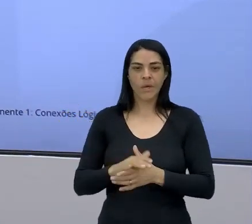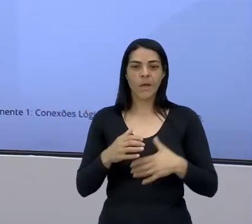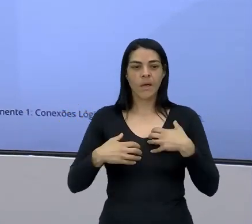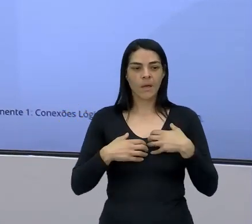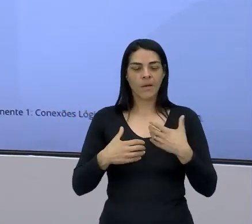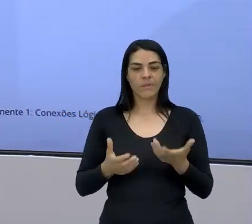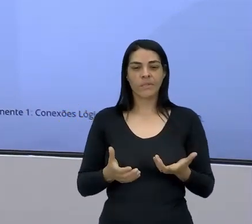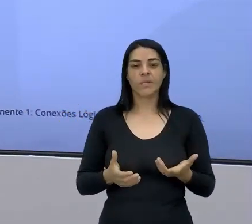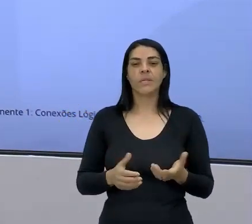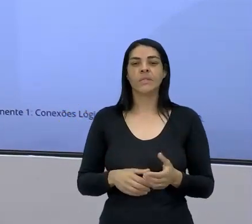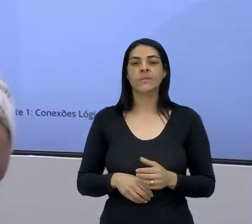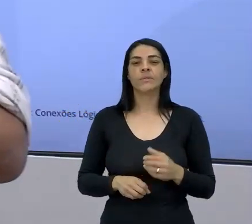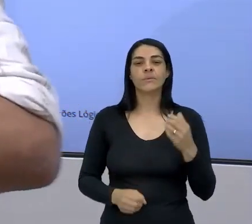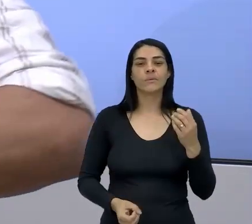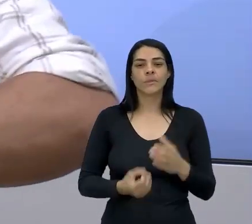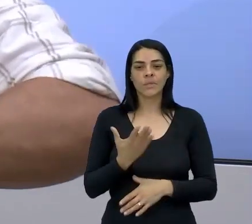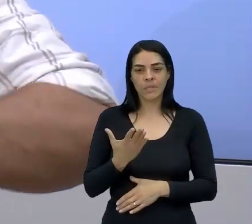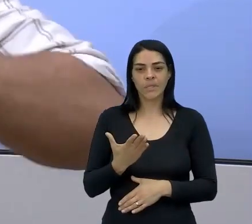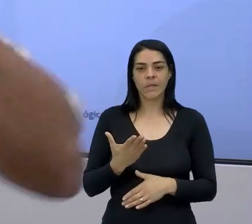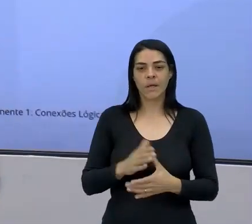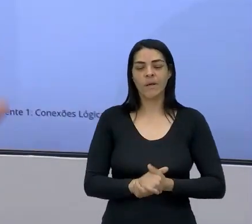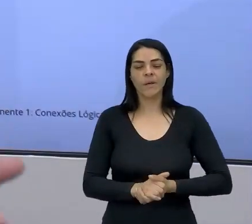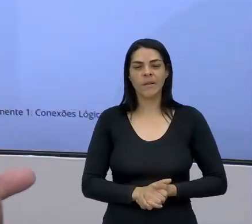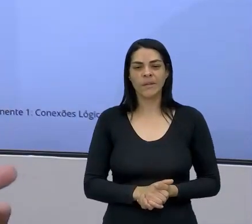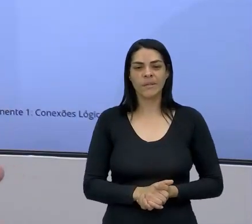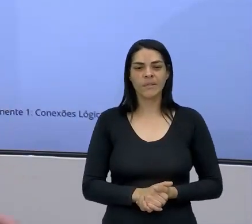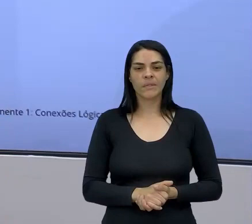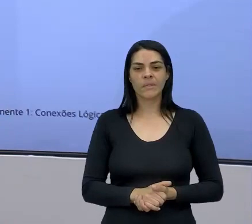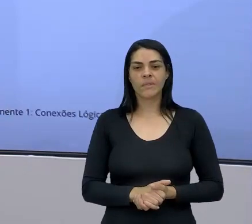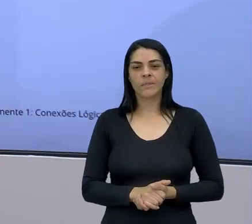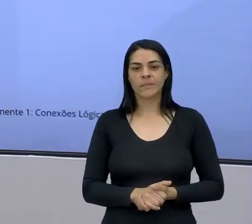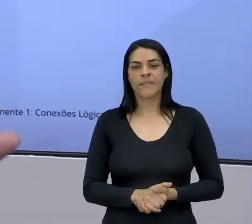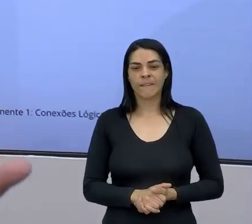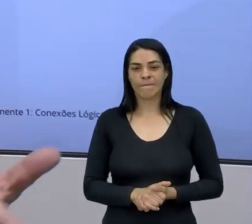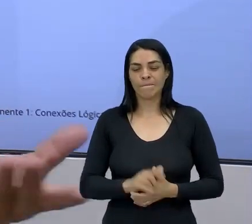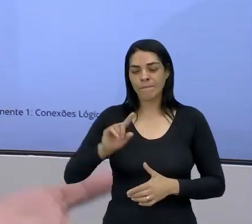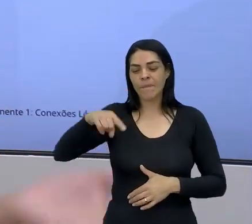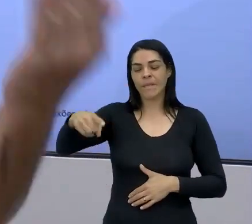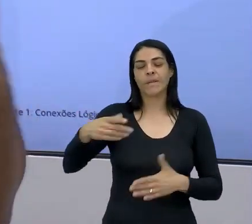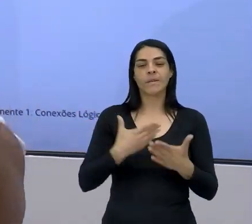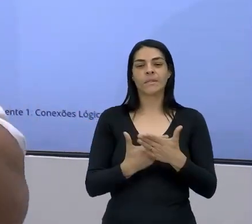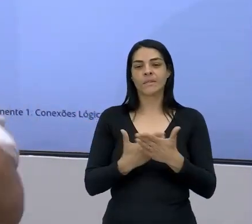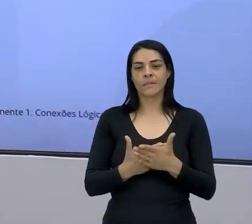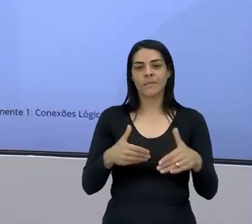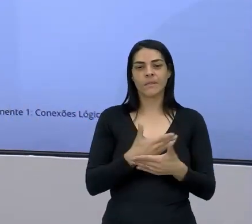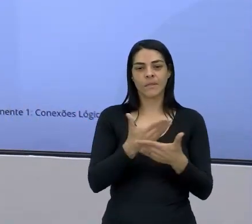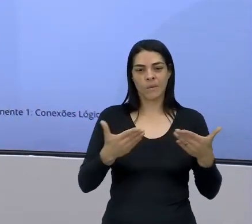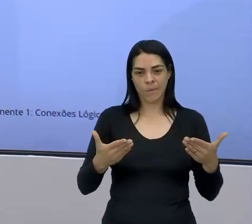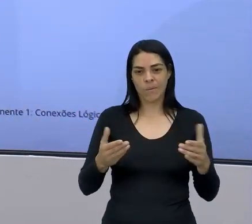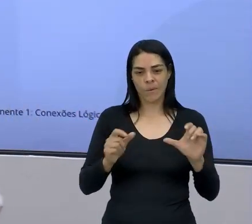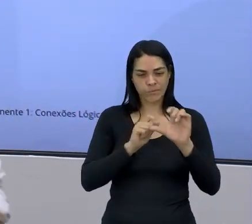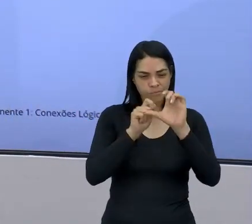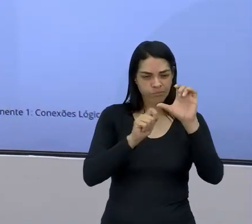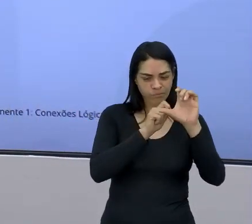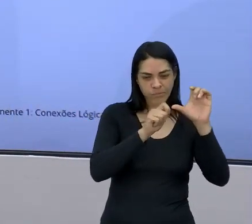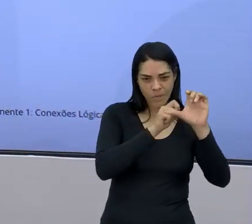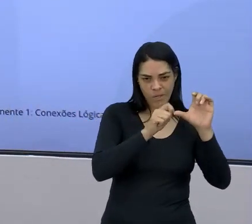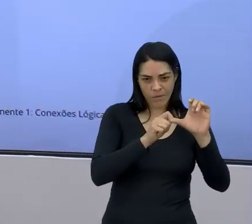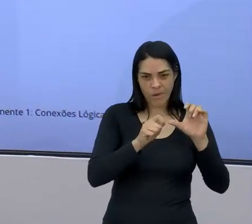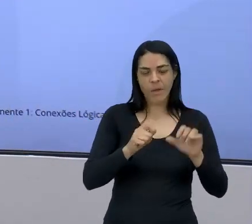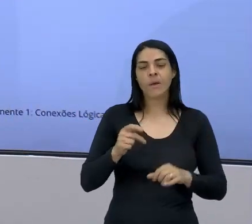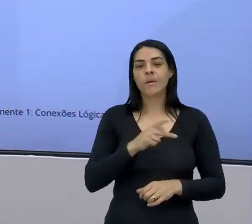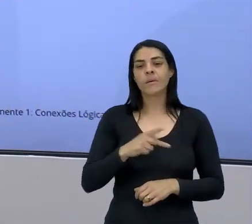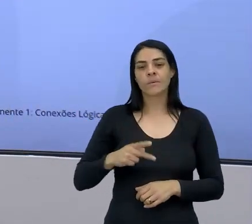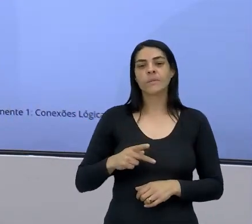Arduino também, tá? Então vai ser muito interessante essa aula aí na próxima aula que a gente vai gravar. Após essa daqui, obviamente, com a professora